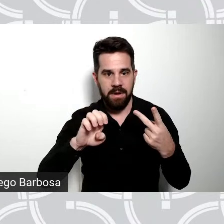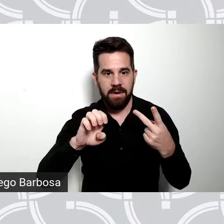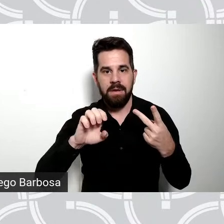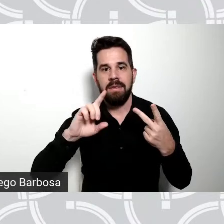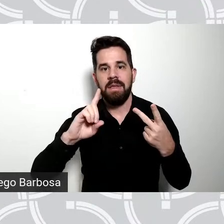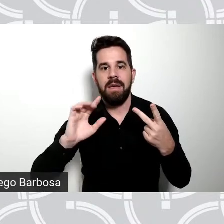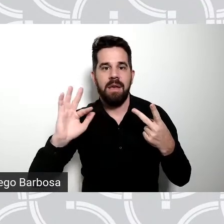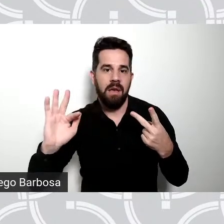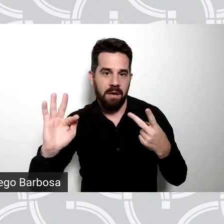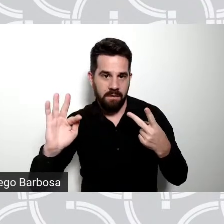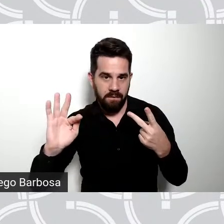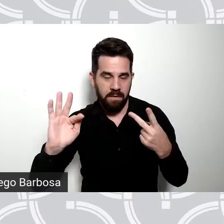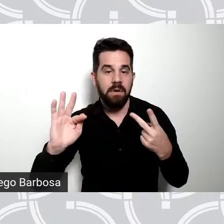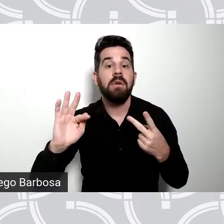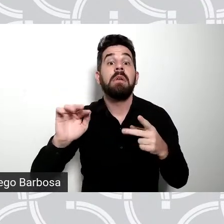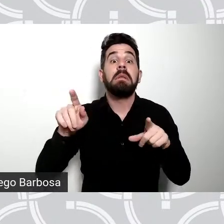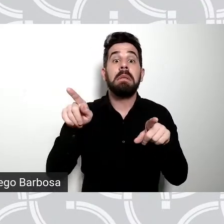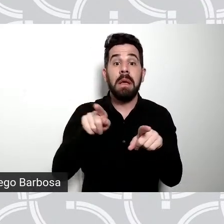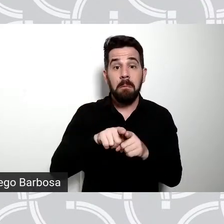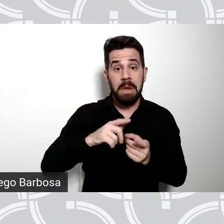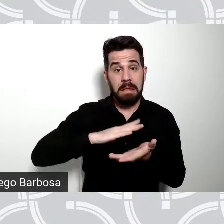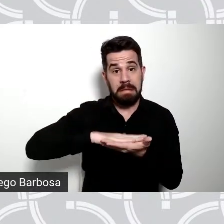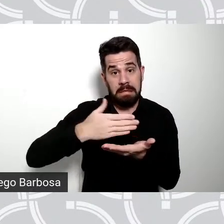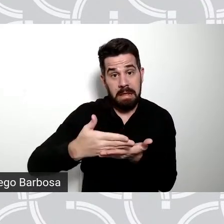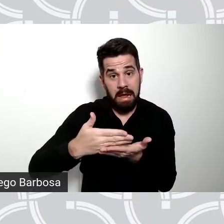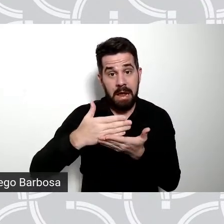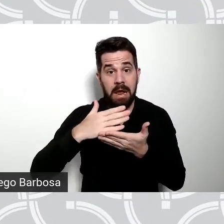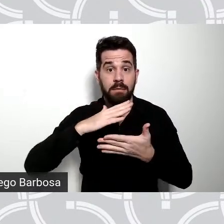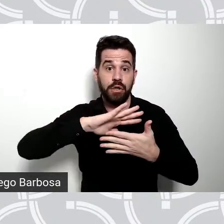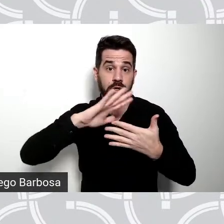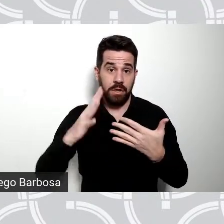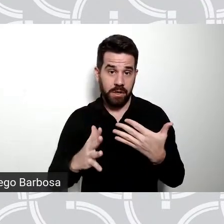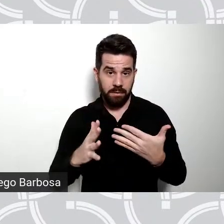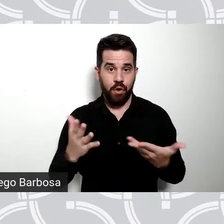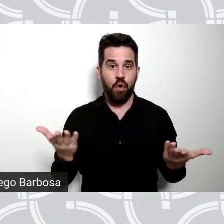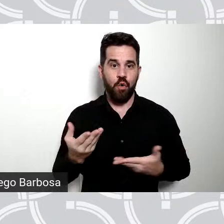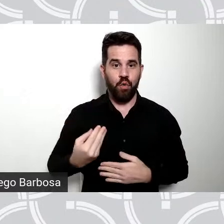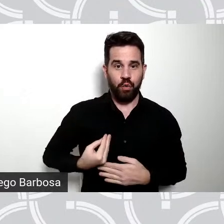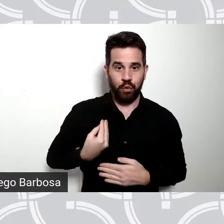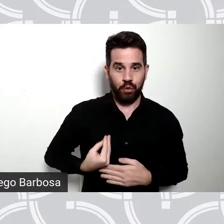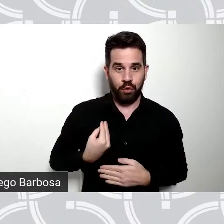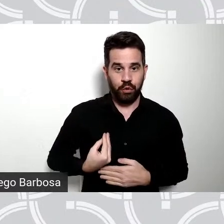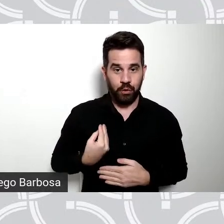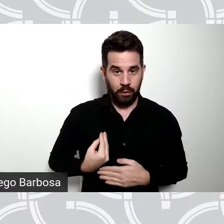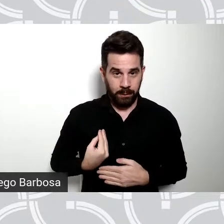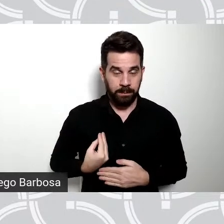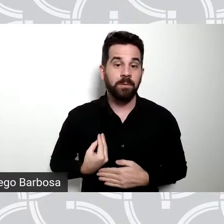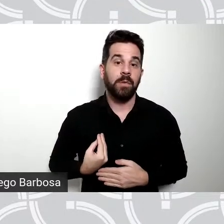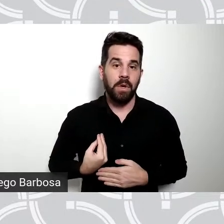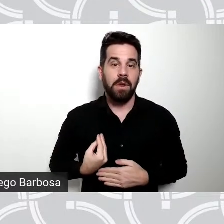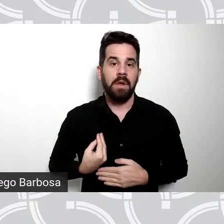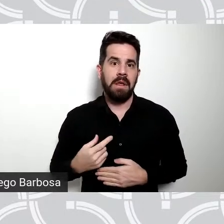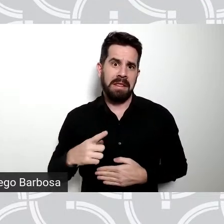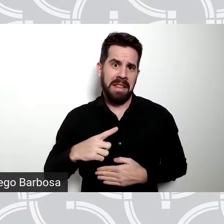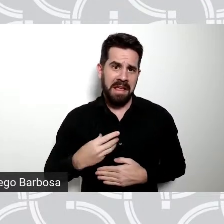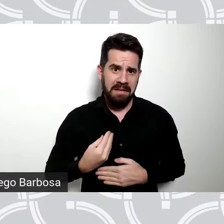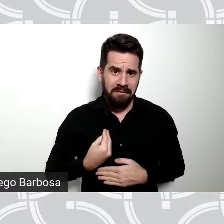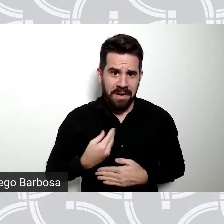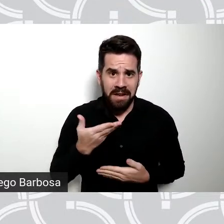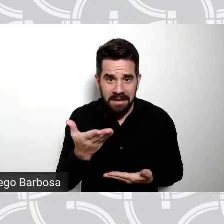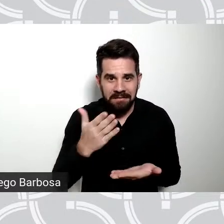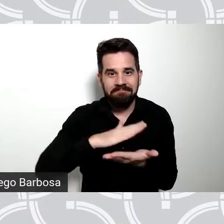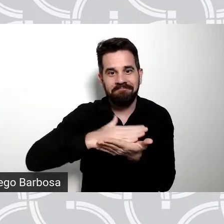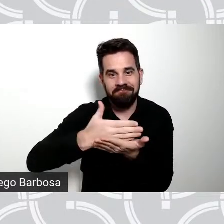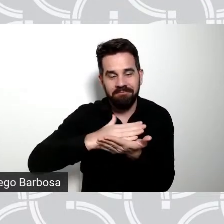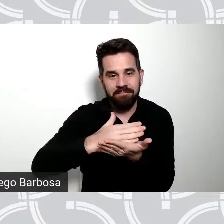aos intérpretes de Libras que estarão conosco hoje. Na tela temos o professor doutor Diego Maurício